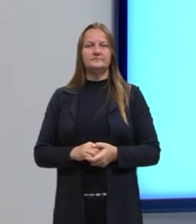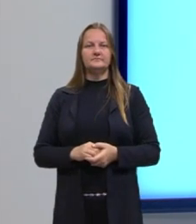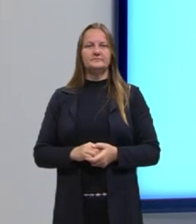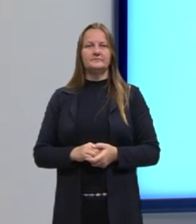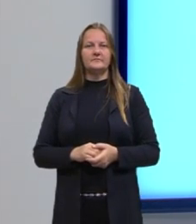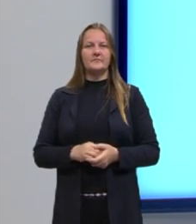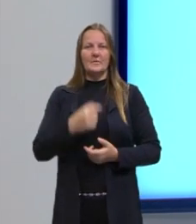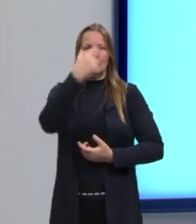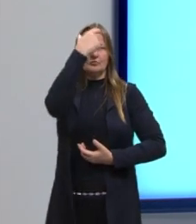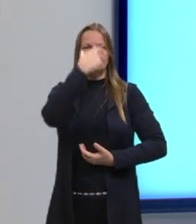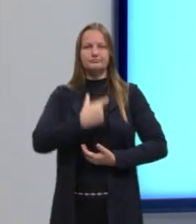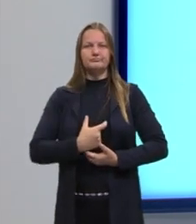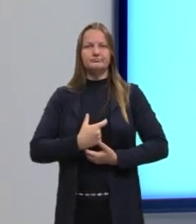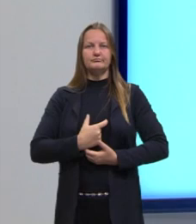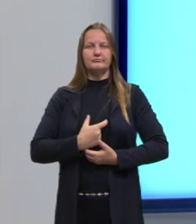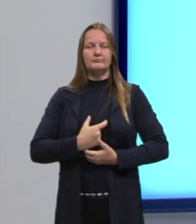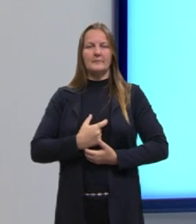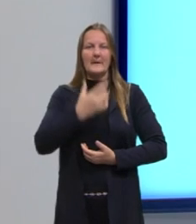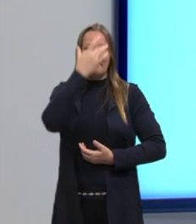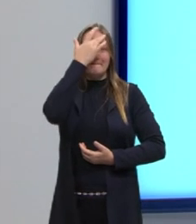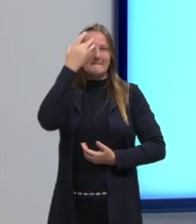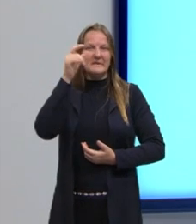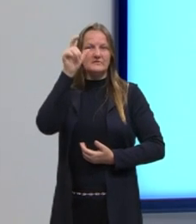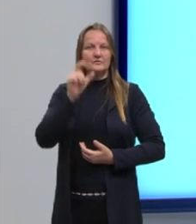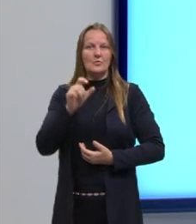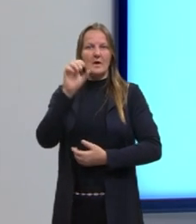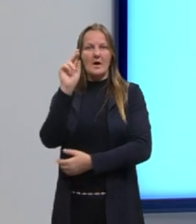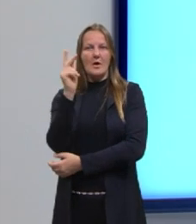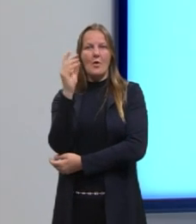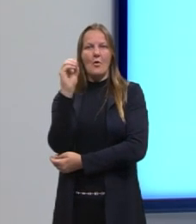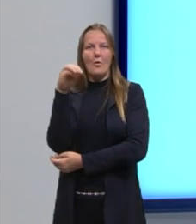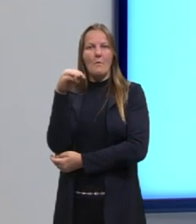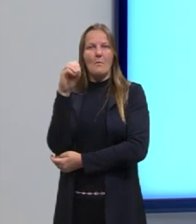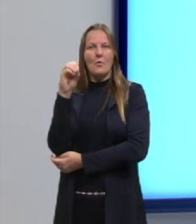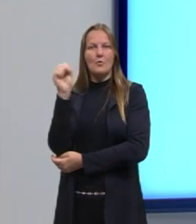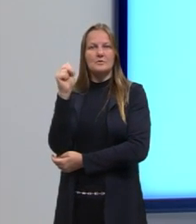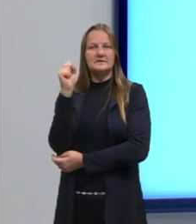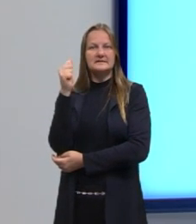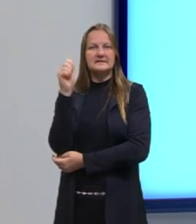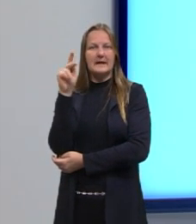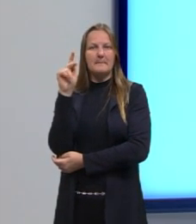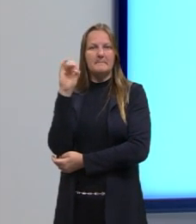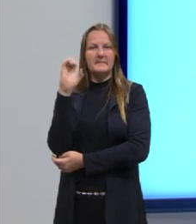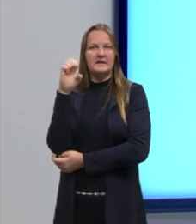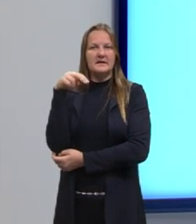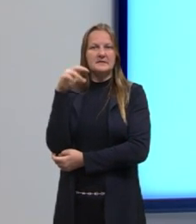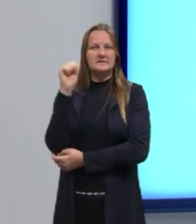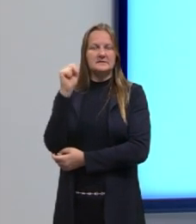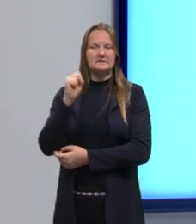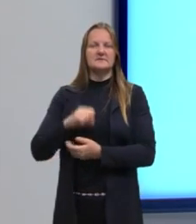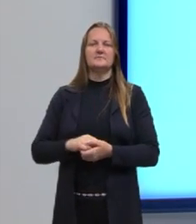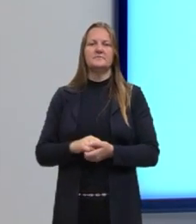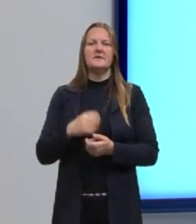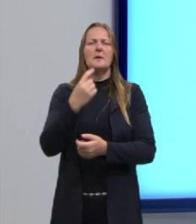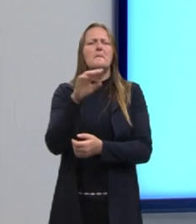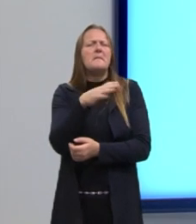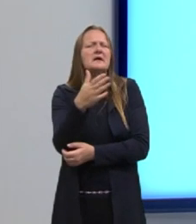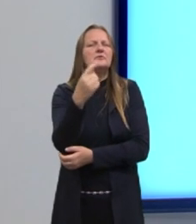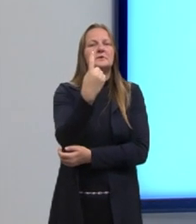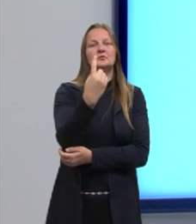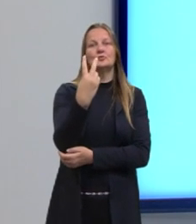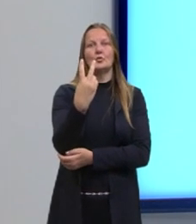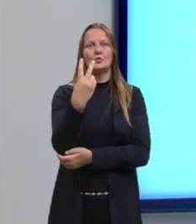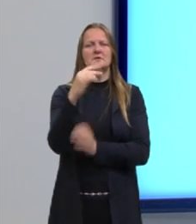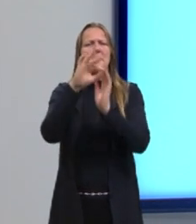homo sapiens a partir daqui aproximadamente 12 milhões de anos atrás